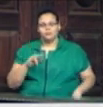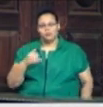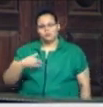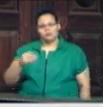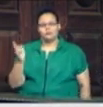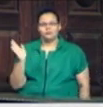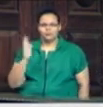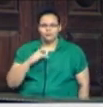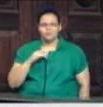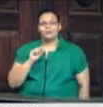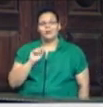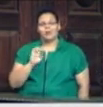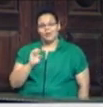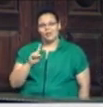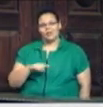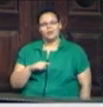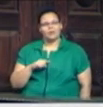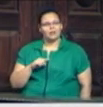é